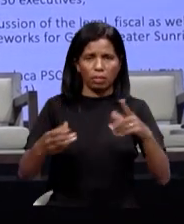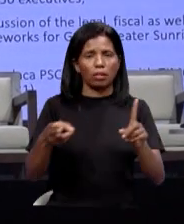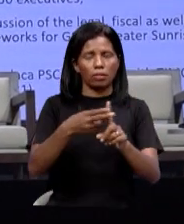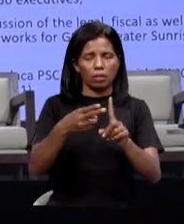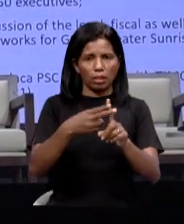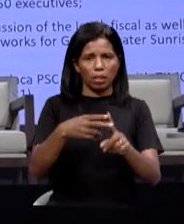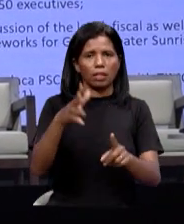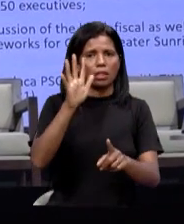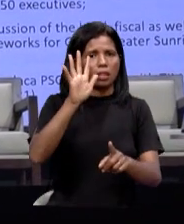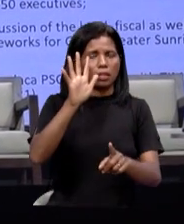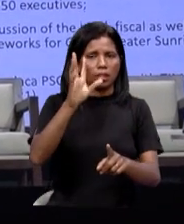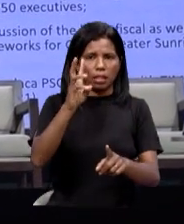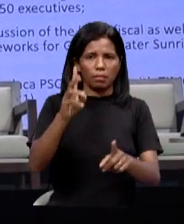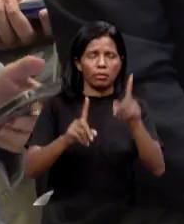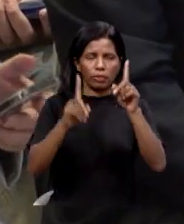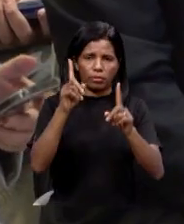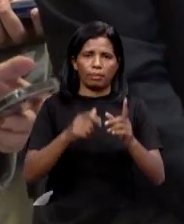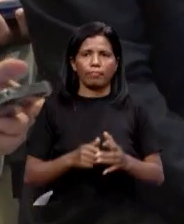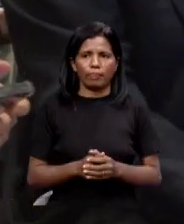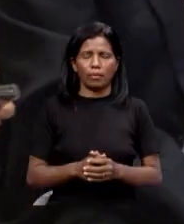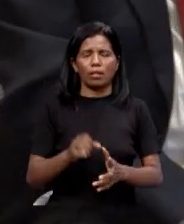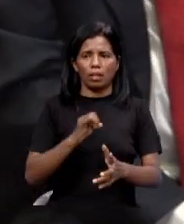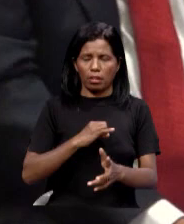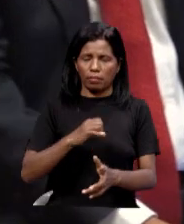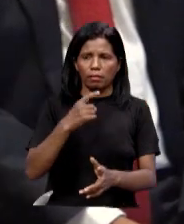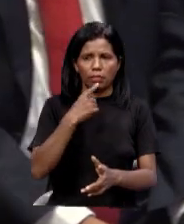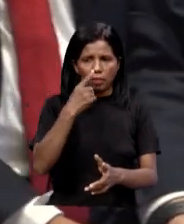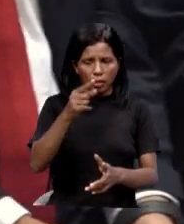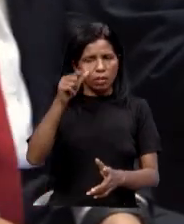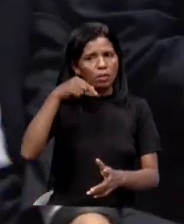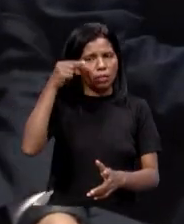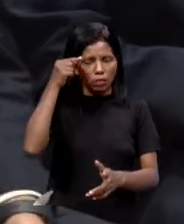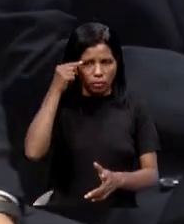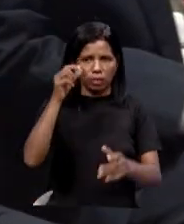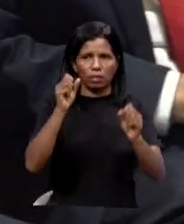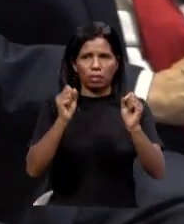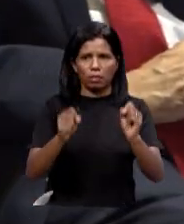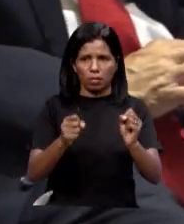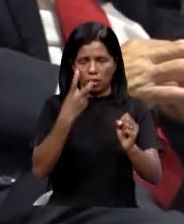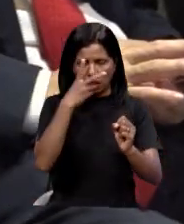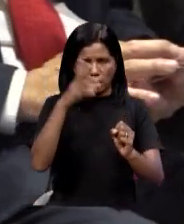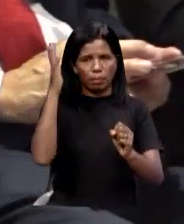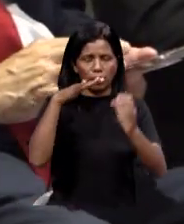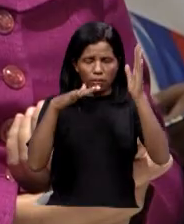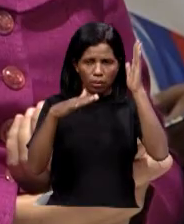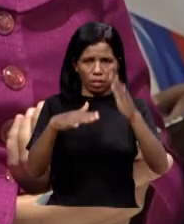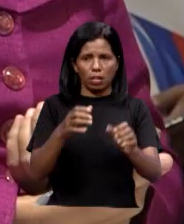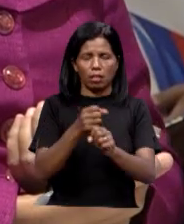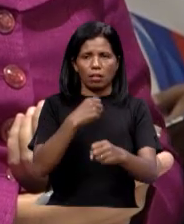que atual governo buca resolve problemas balon que